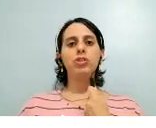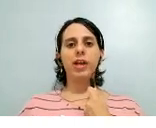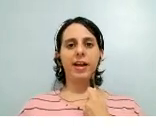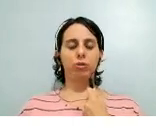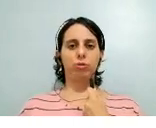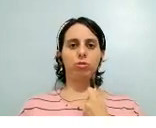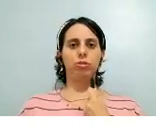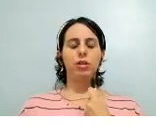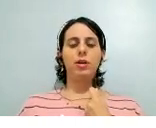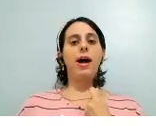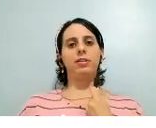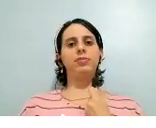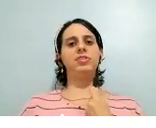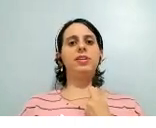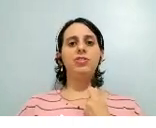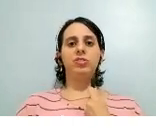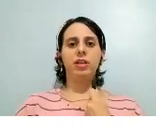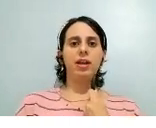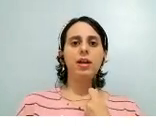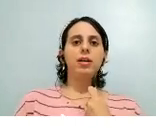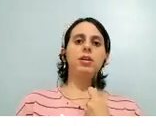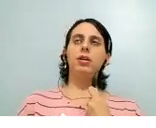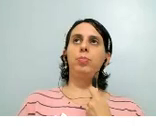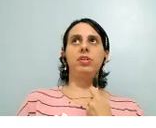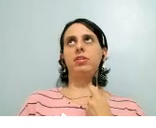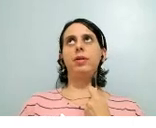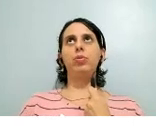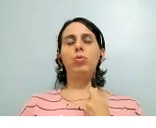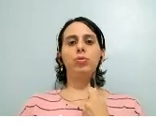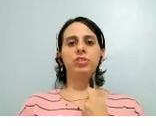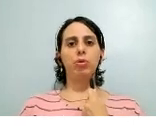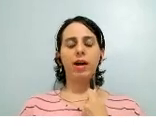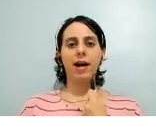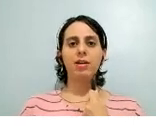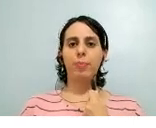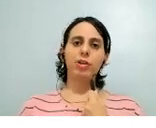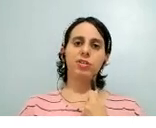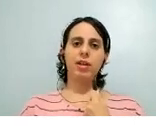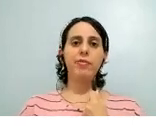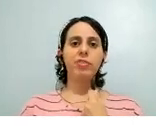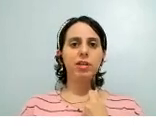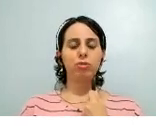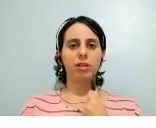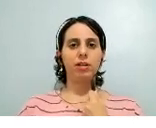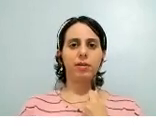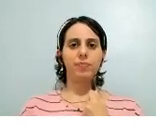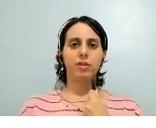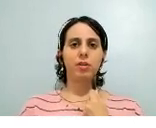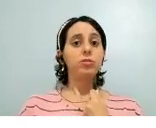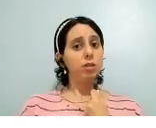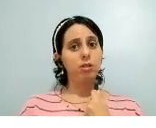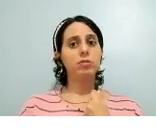os objetos. Ah, então você quer dizer que, por exemplo, o celular ele pode ter um vírus